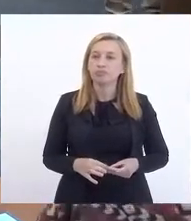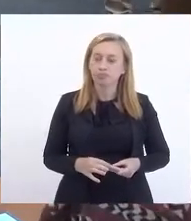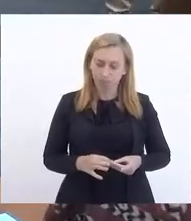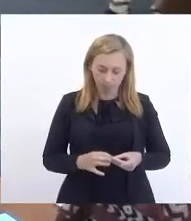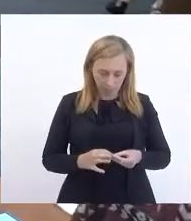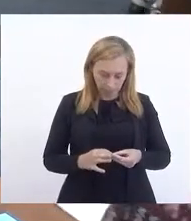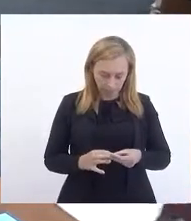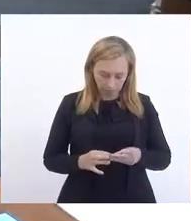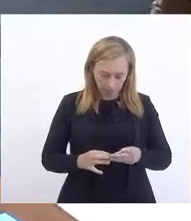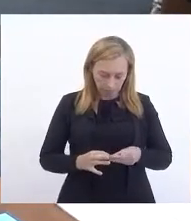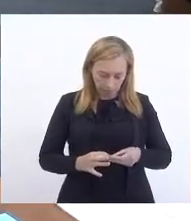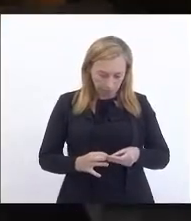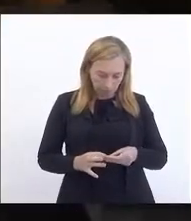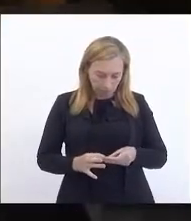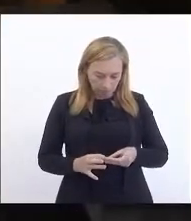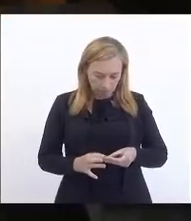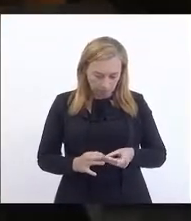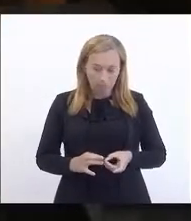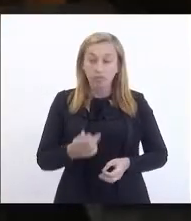Senhor presidente,